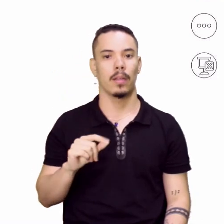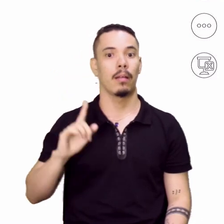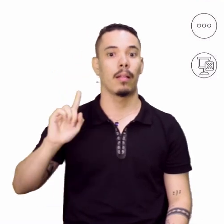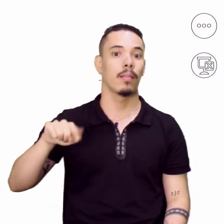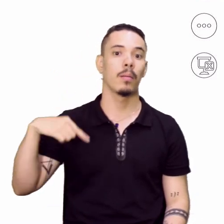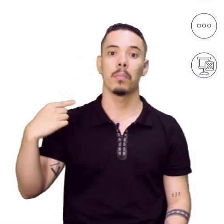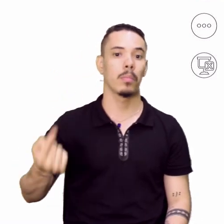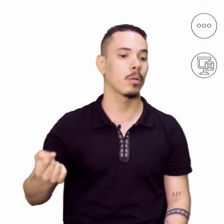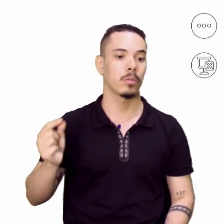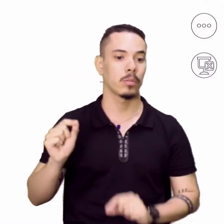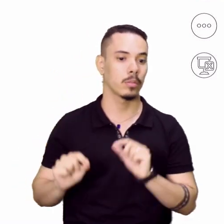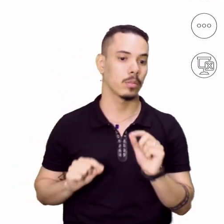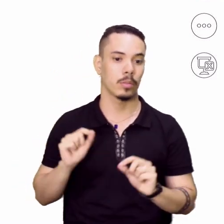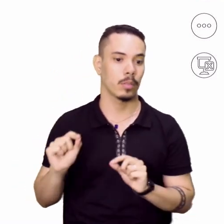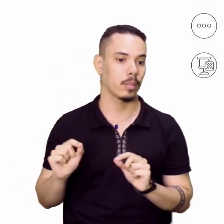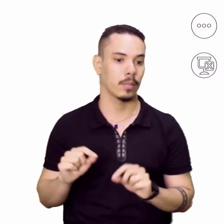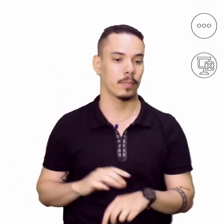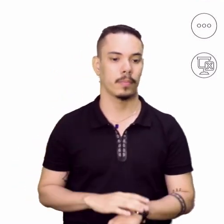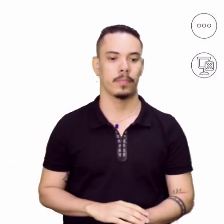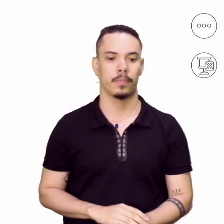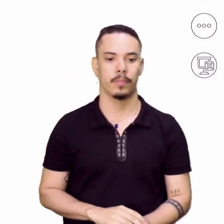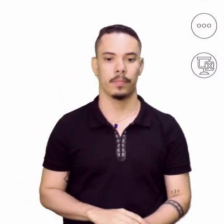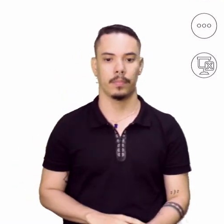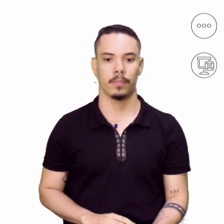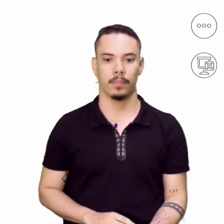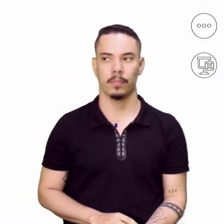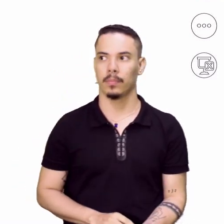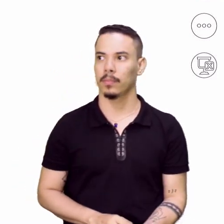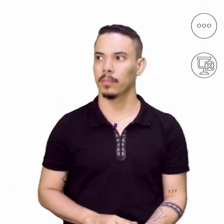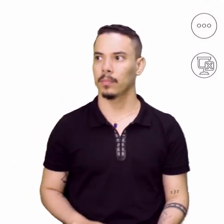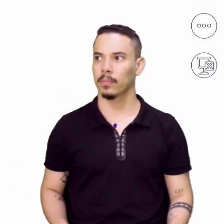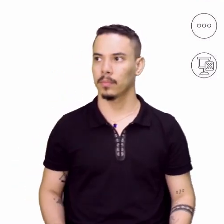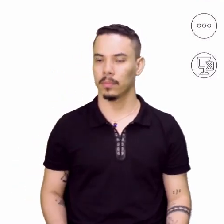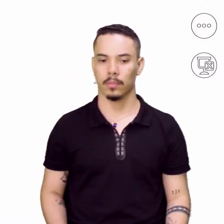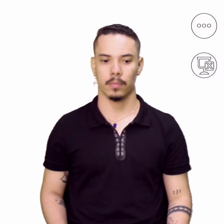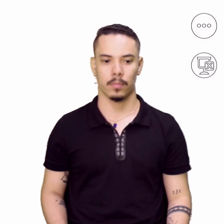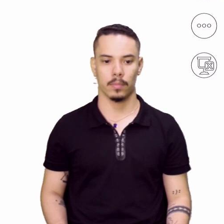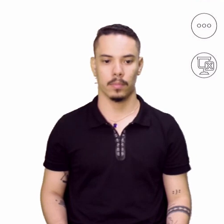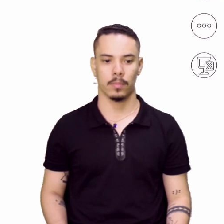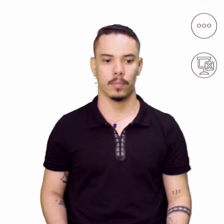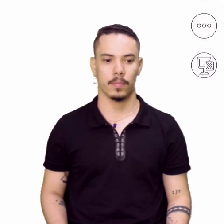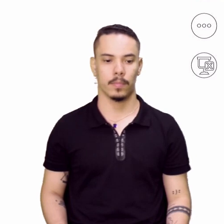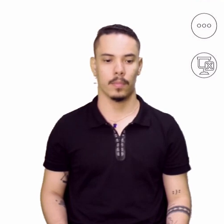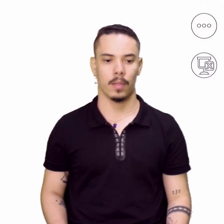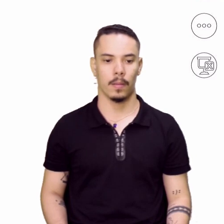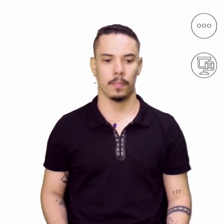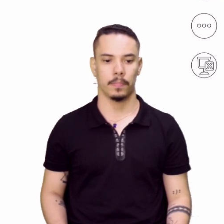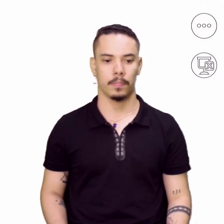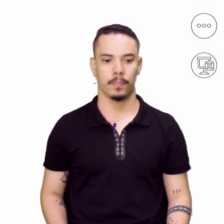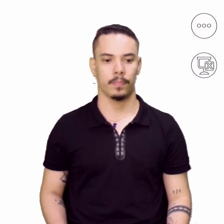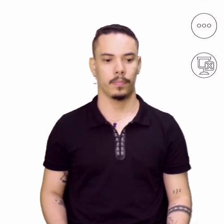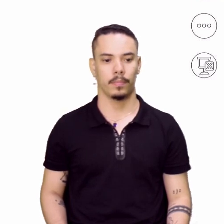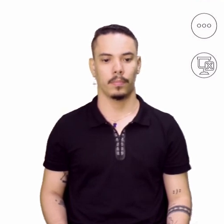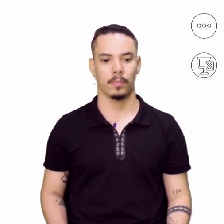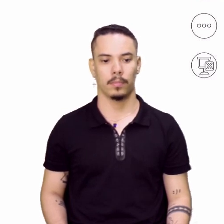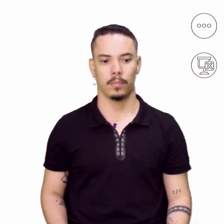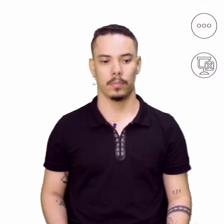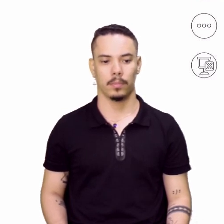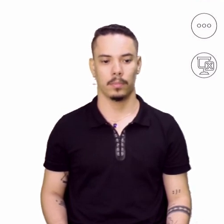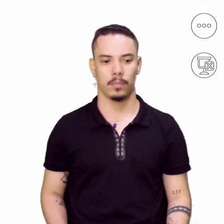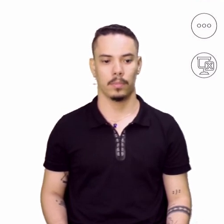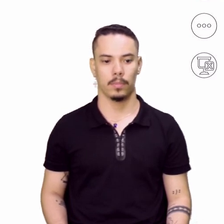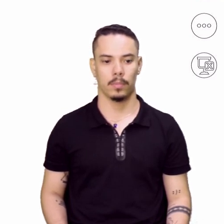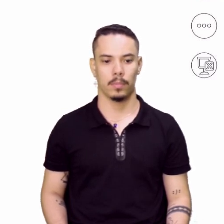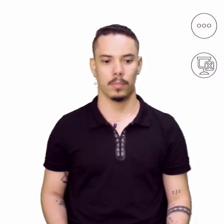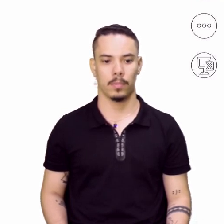depois logo depois que que vai acontecer Peter fala I will go to the UBS If I